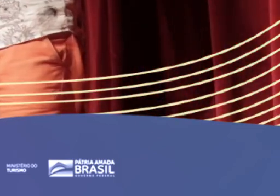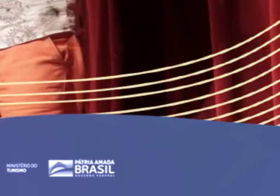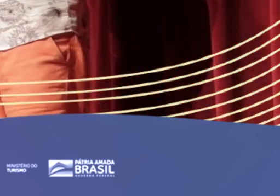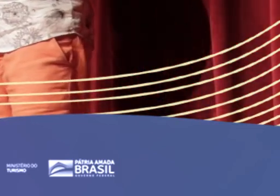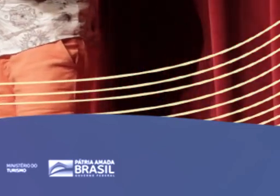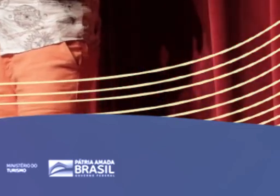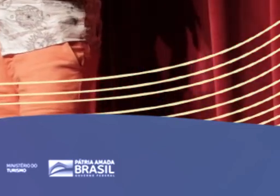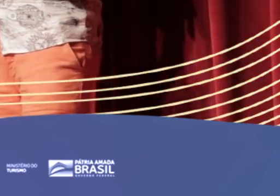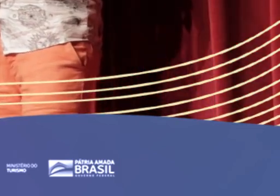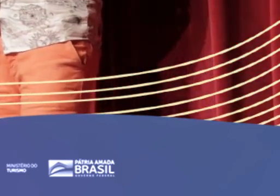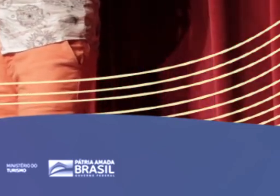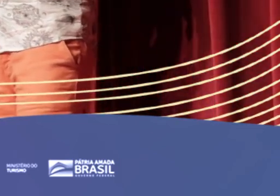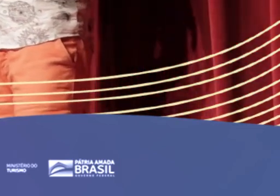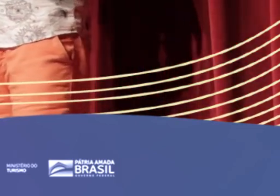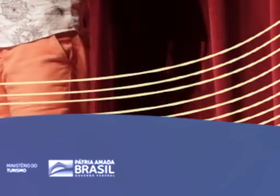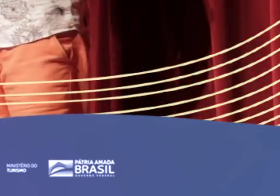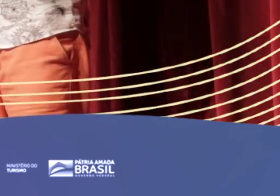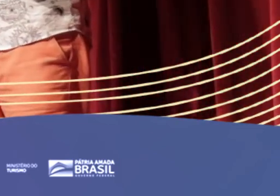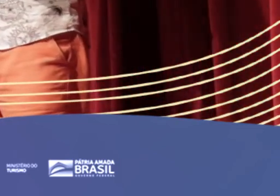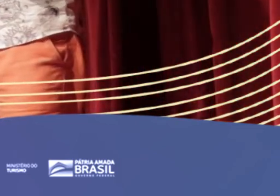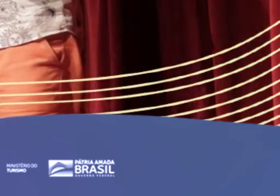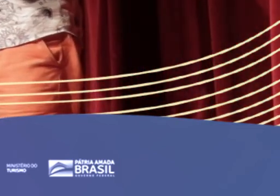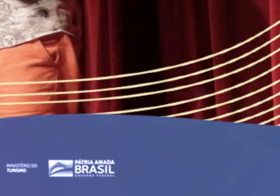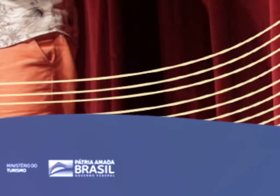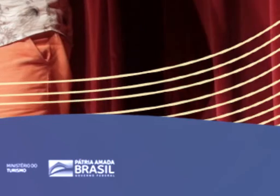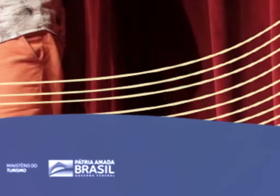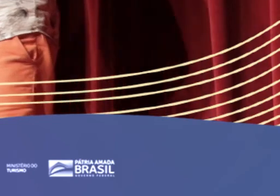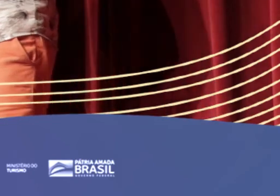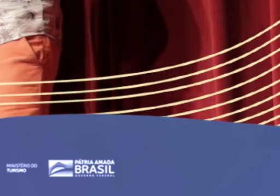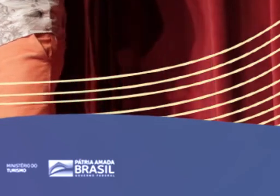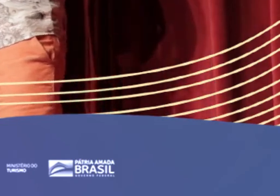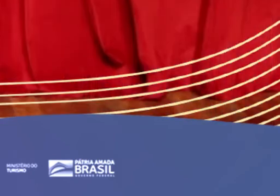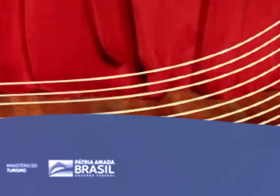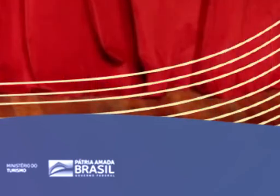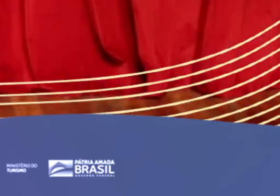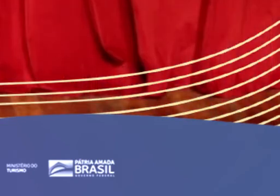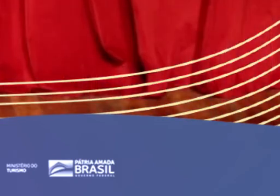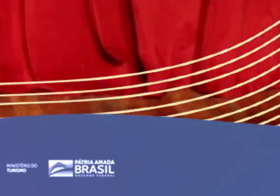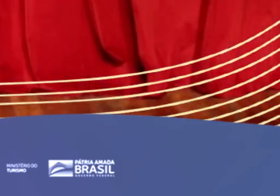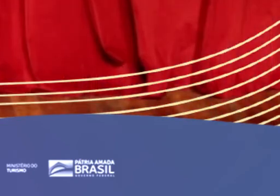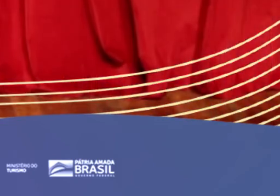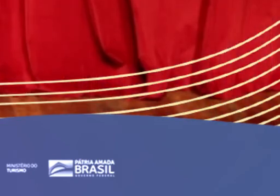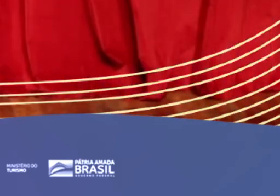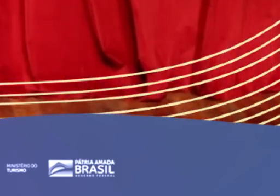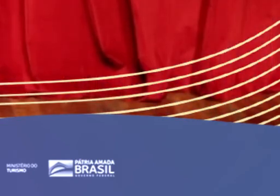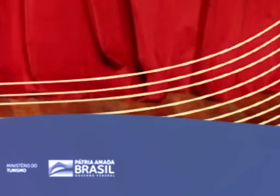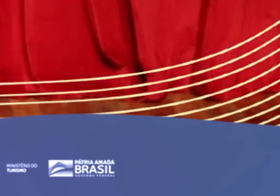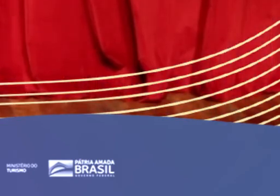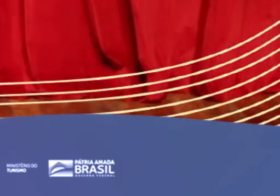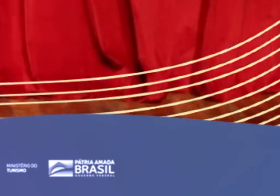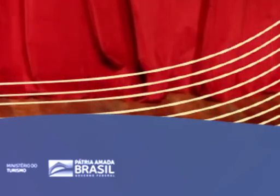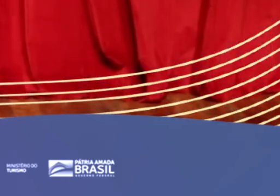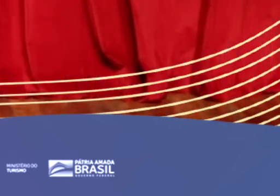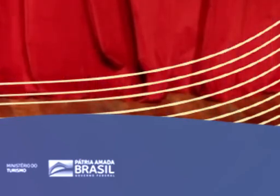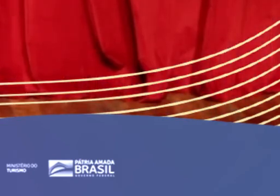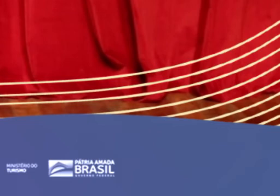de Pernambuco. E eu gostaria de fazer um agradecimento especial às marcas que nos vestiram. Lá vem a Leonina e Terno, não é